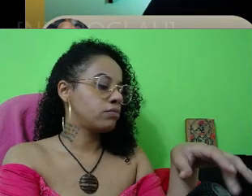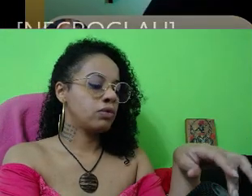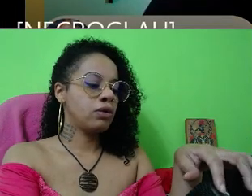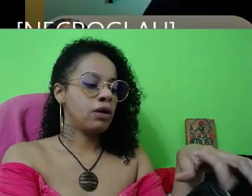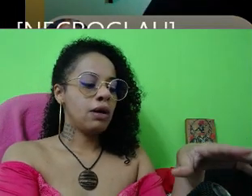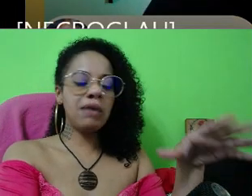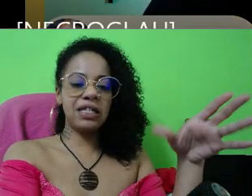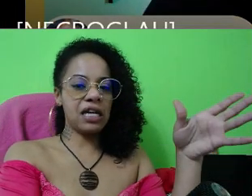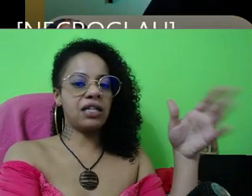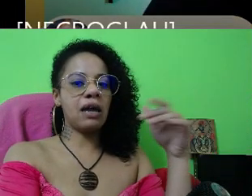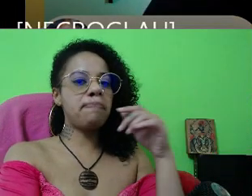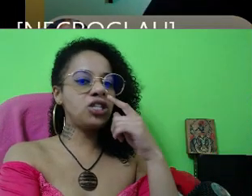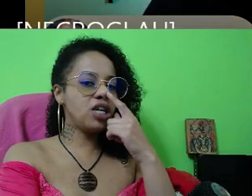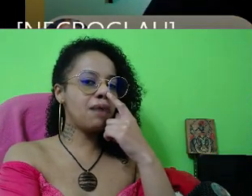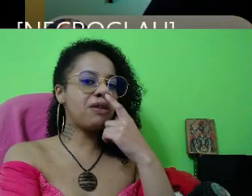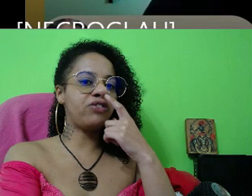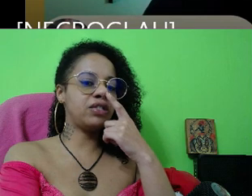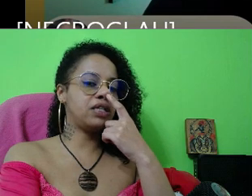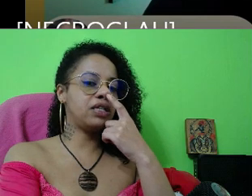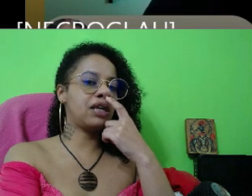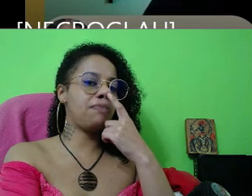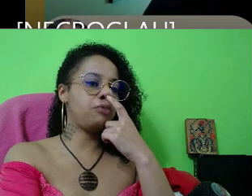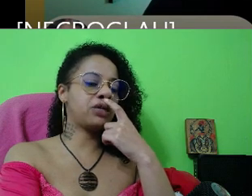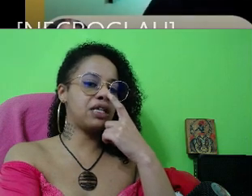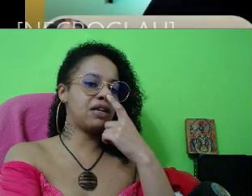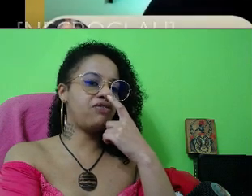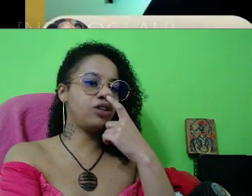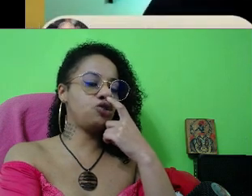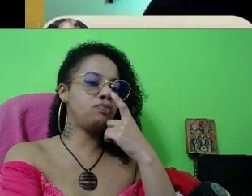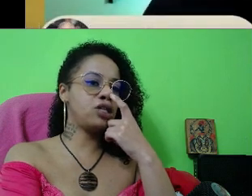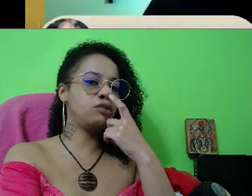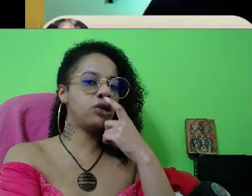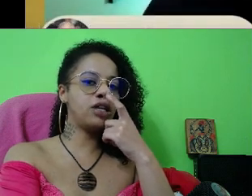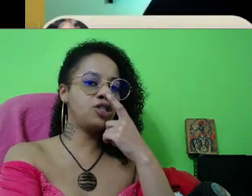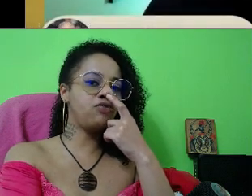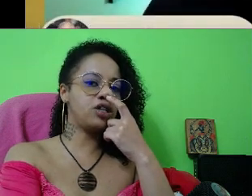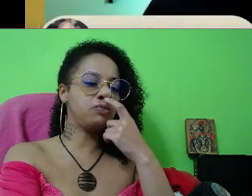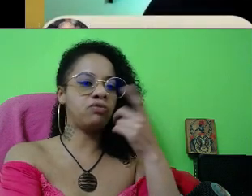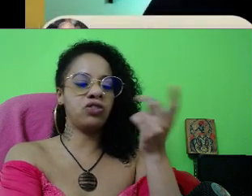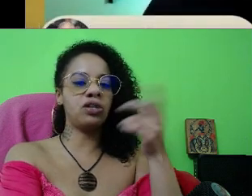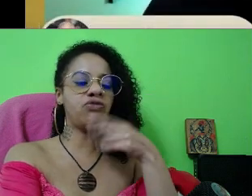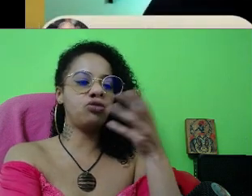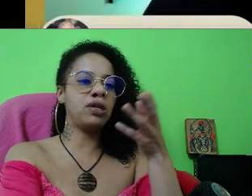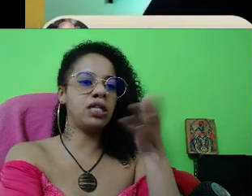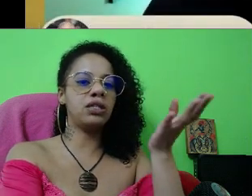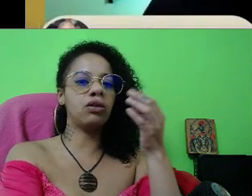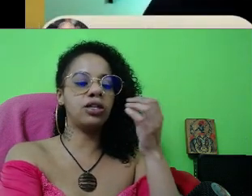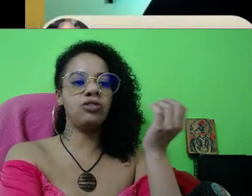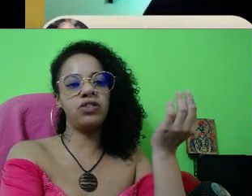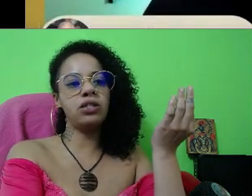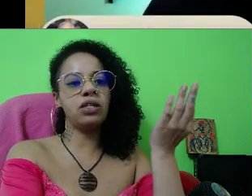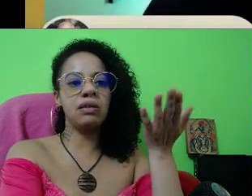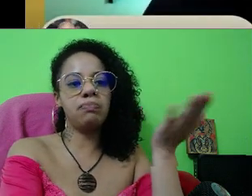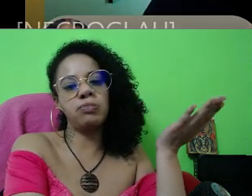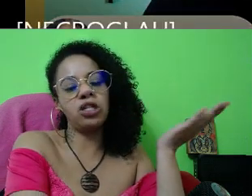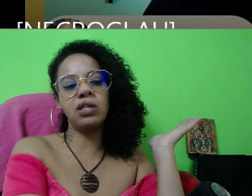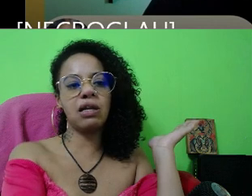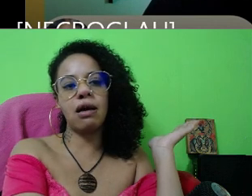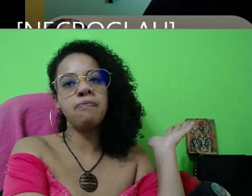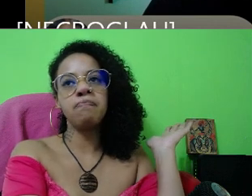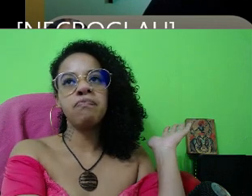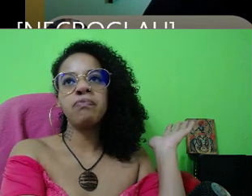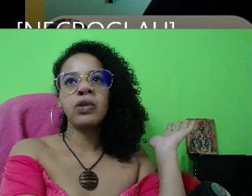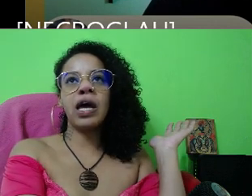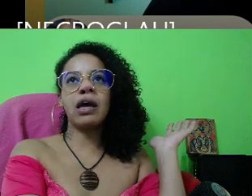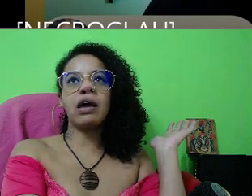então tem que ter empatia para fazer esse trabalho porque você tá falando de humanismo e coletivismo se você não for humanista e coletivista simplesmente